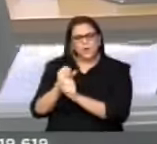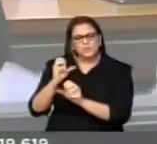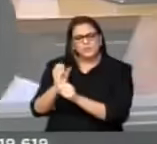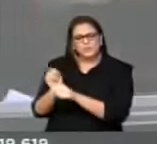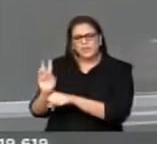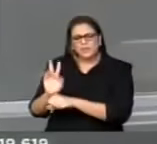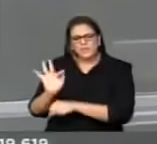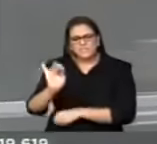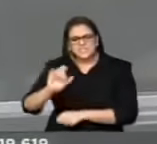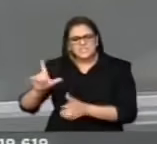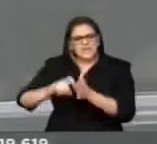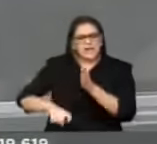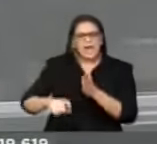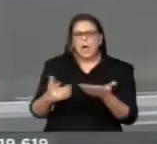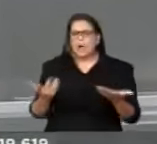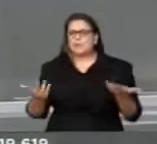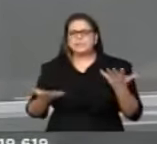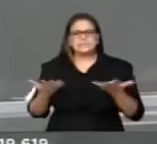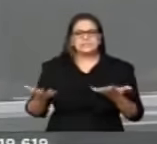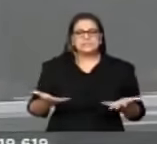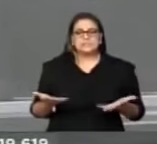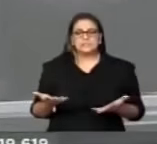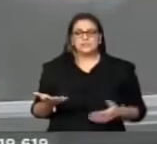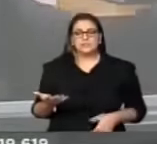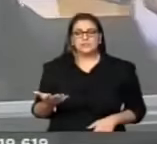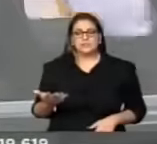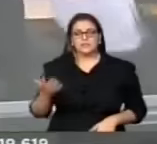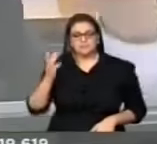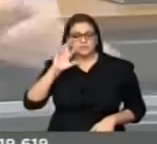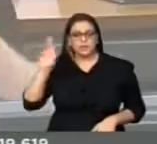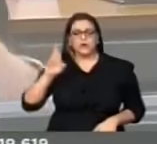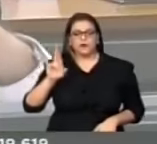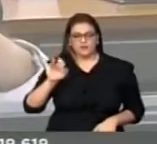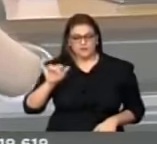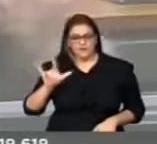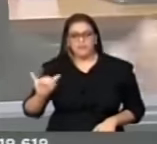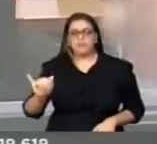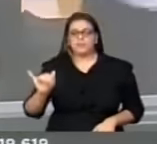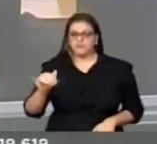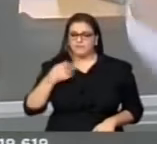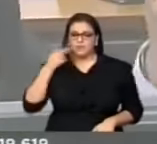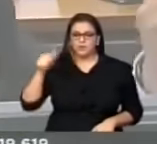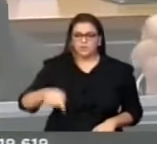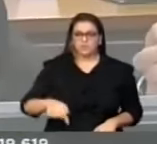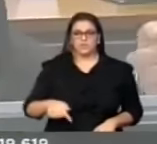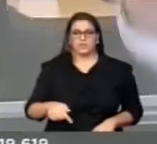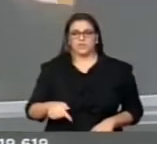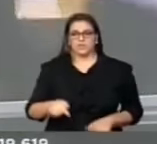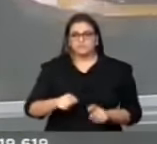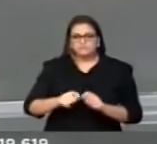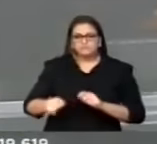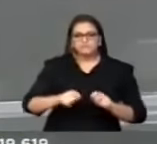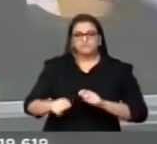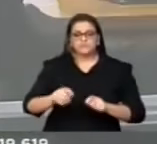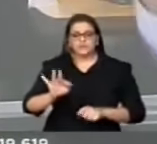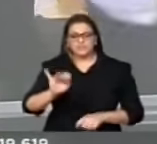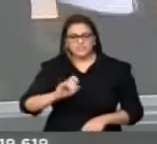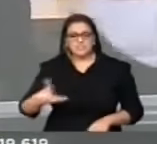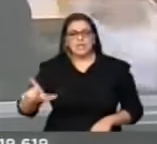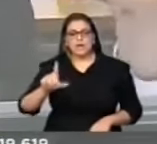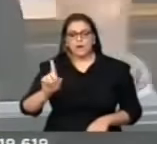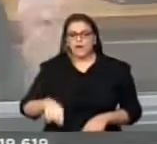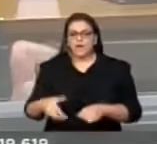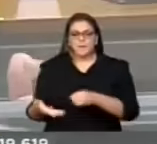fiscal, o senhor Reale veio aqui defender que o ajuste fiscal era a pedra angular